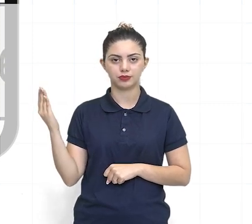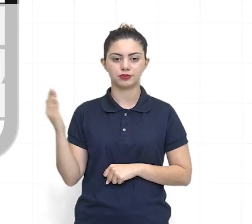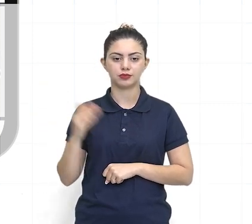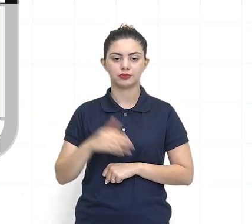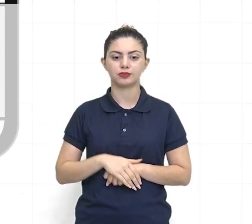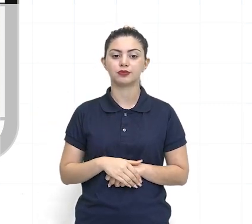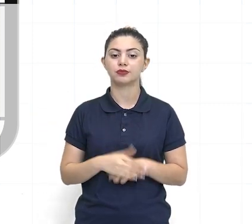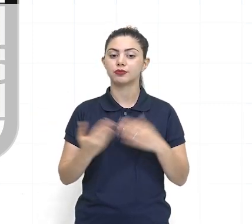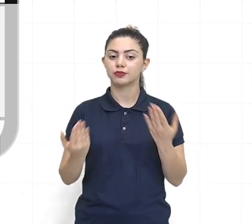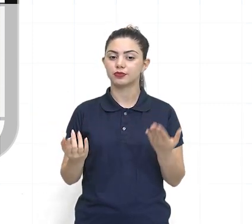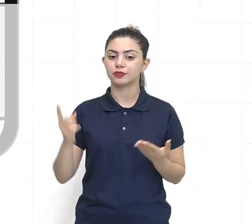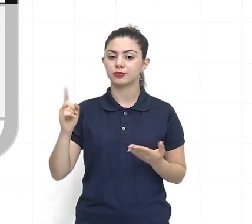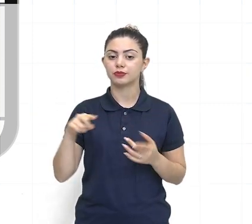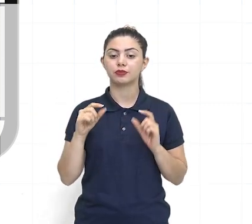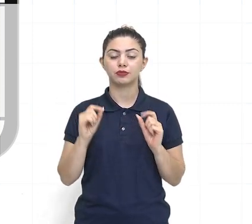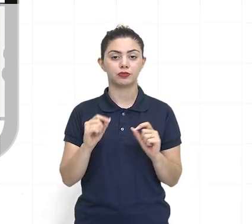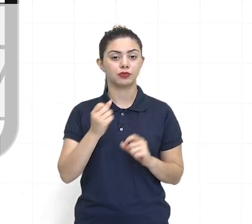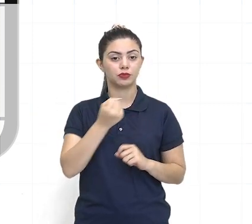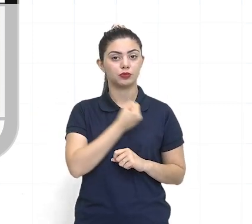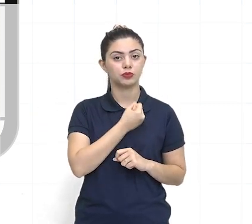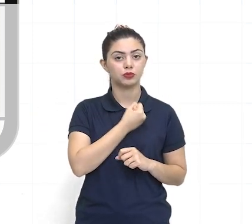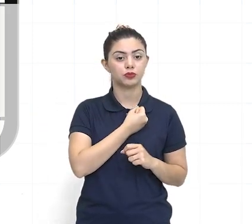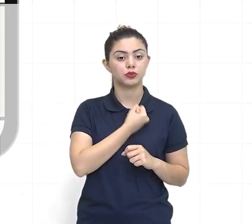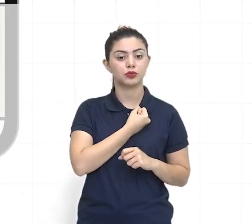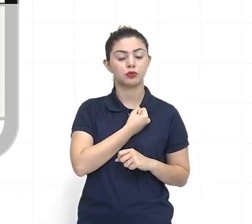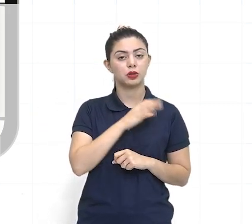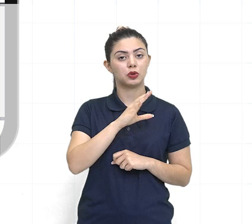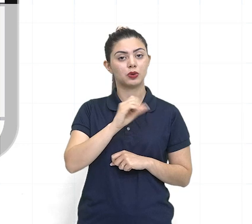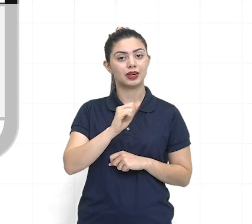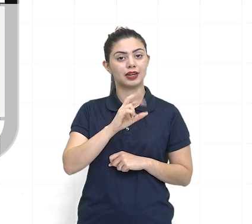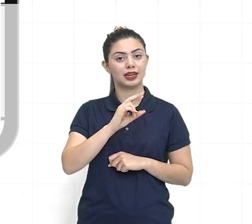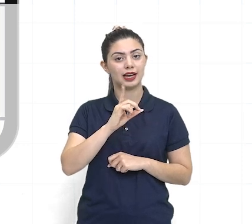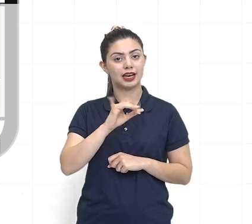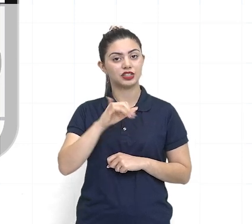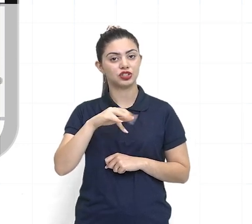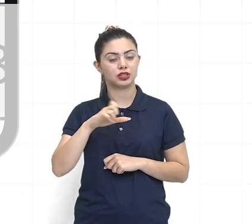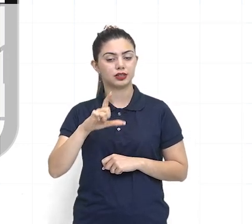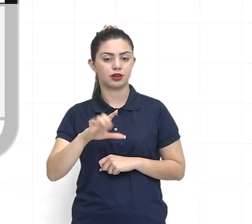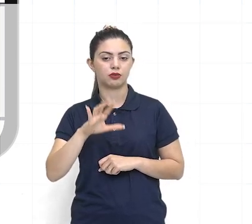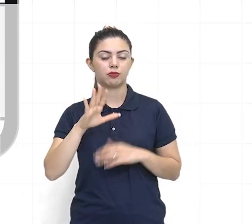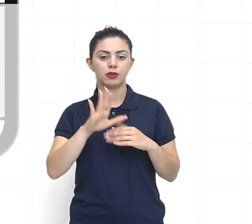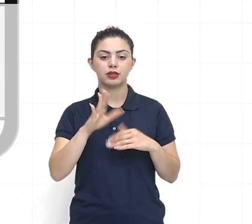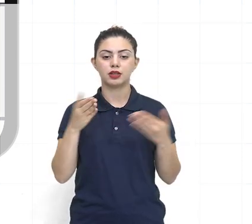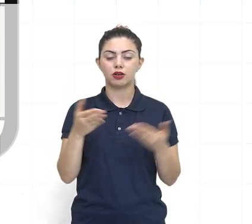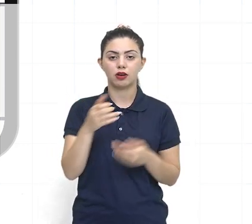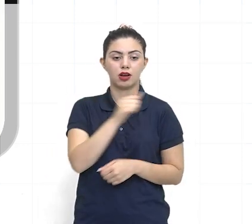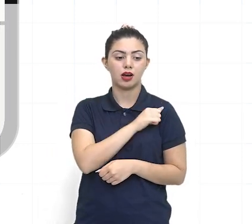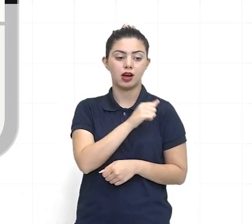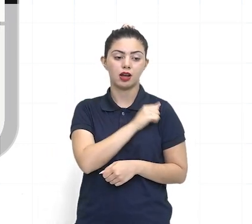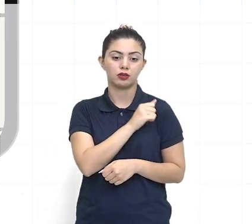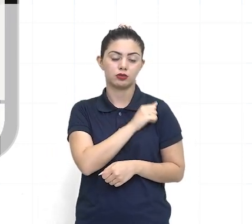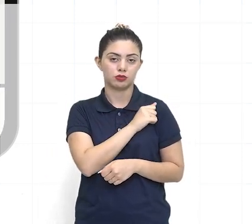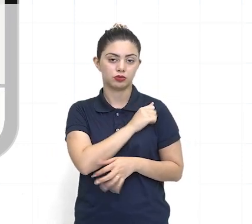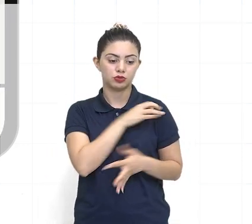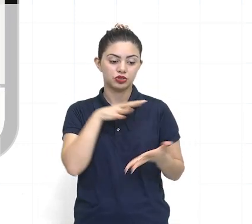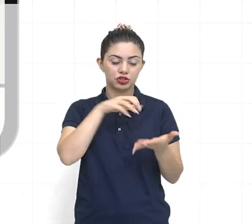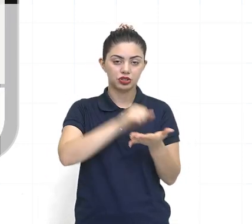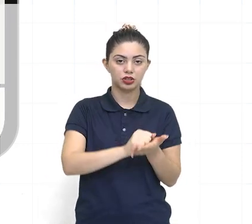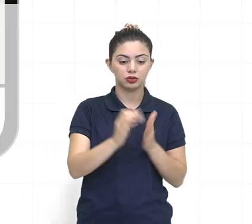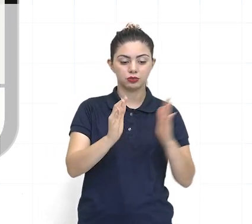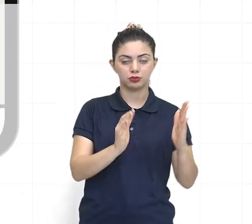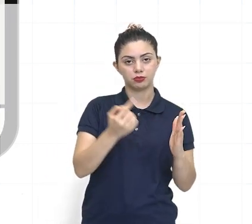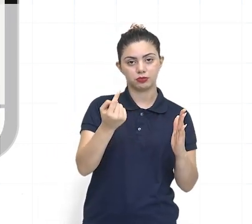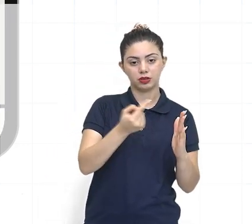57.222. Esse é o número cardinal, certo? De alunos inscritos na primeira fase da 20ª